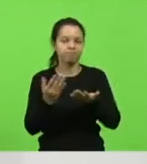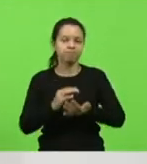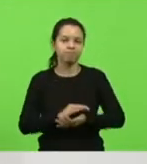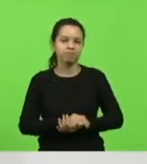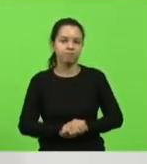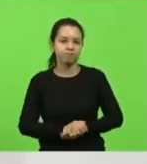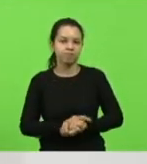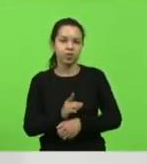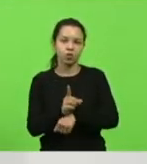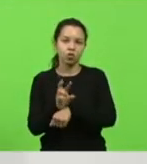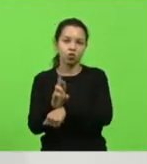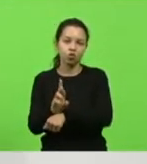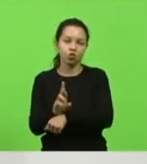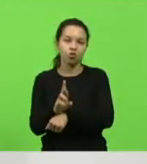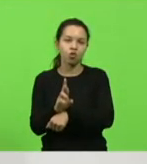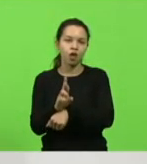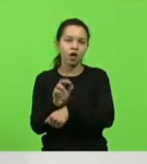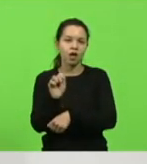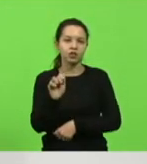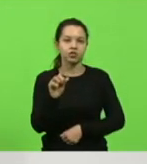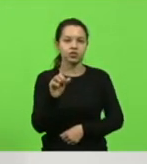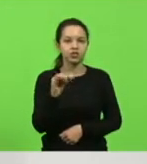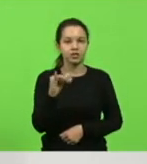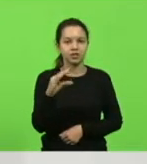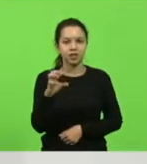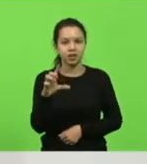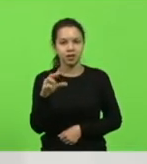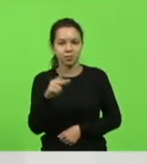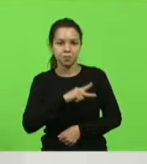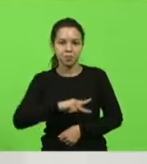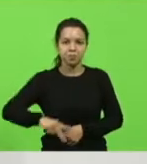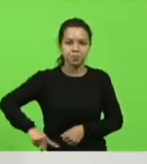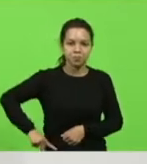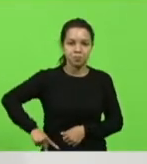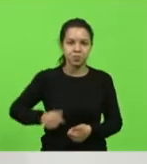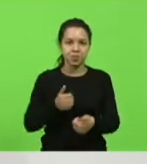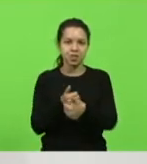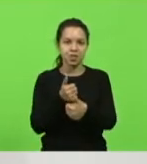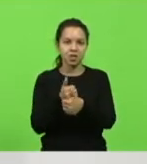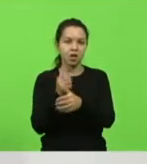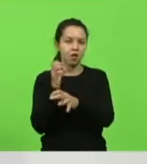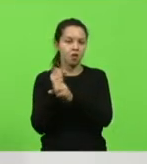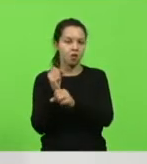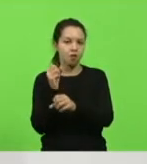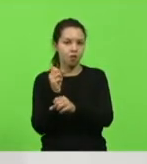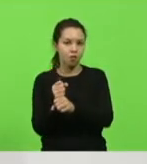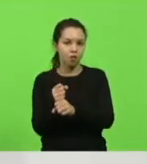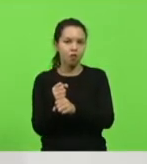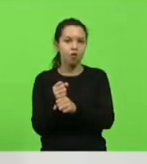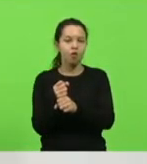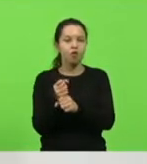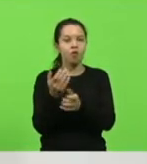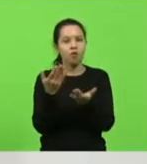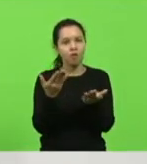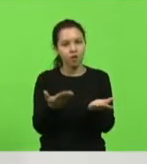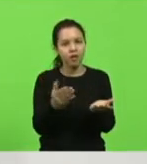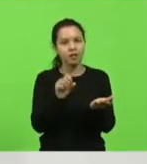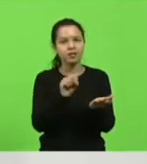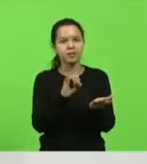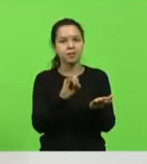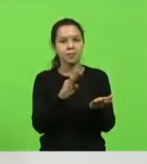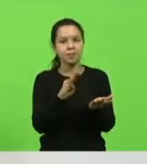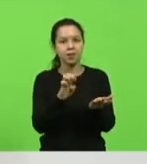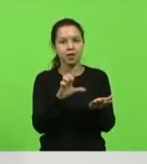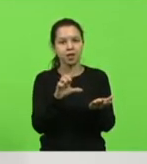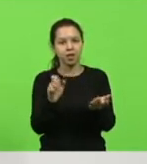a Dra de Zélio de Moraes presidente do Tribunal de Contas Dra Cibele Farias procuradora